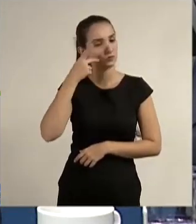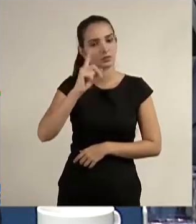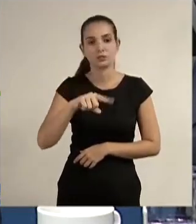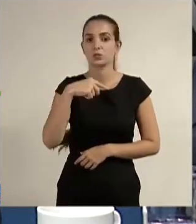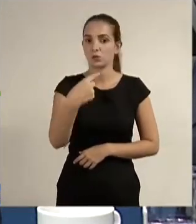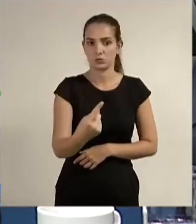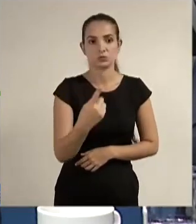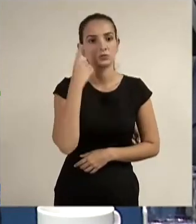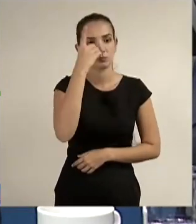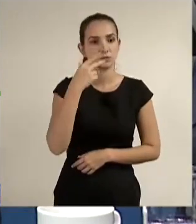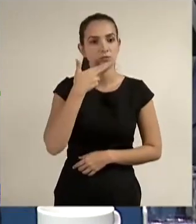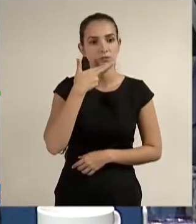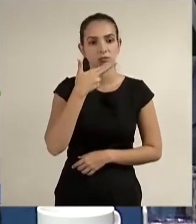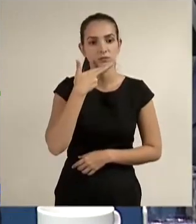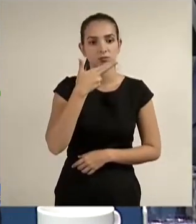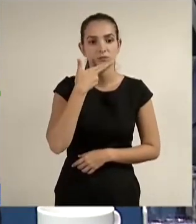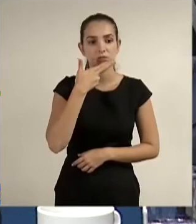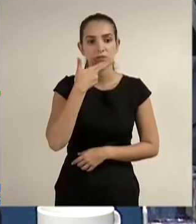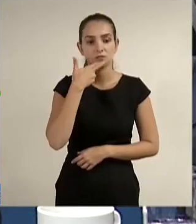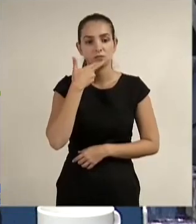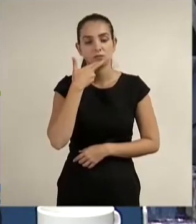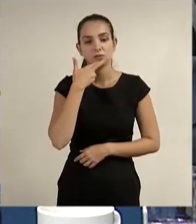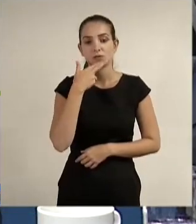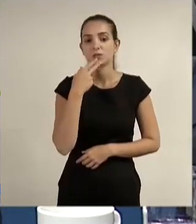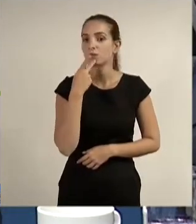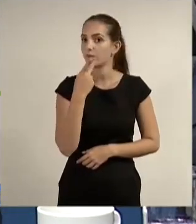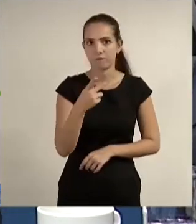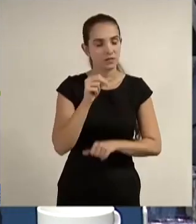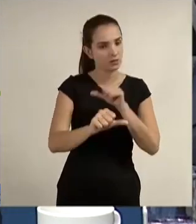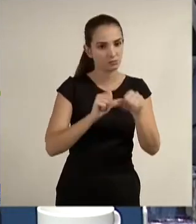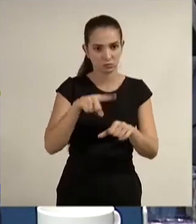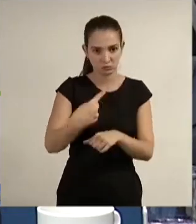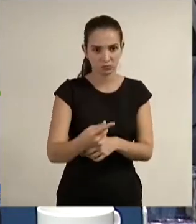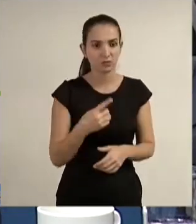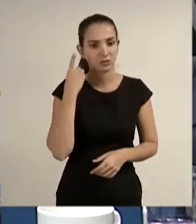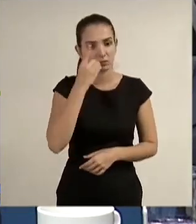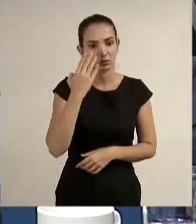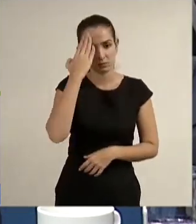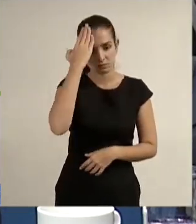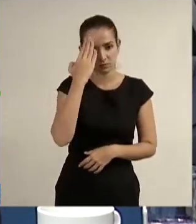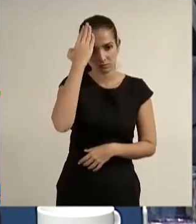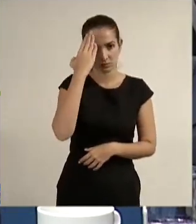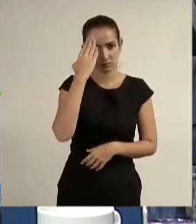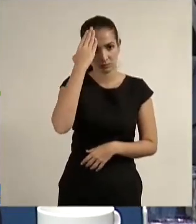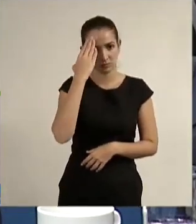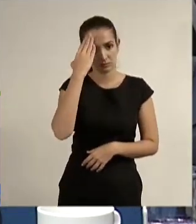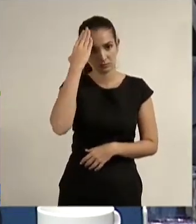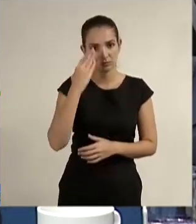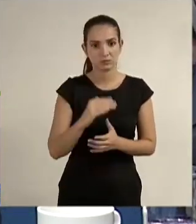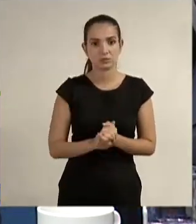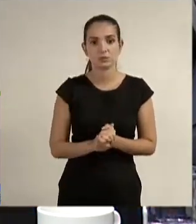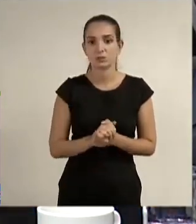palavra, o ilustre deputado Renato Câmara. Com a palavra, o ilustre deputado Barbosinha.